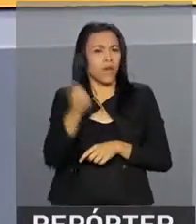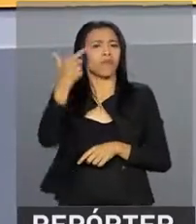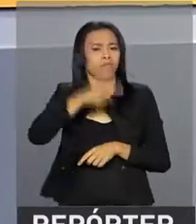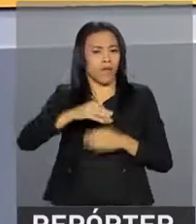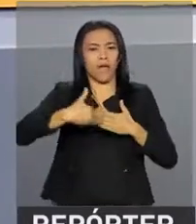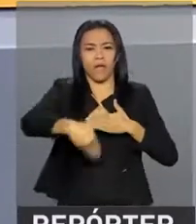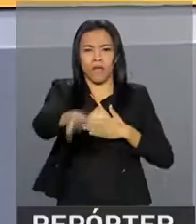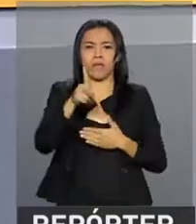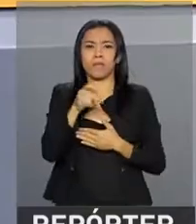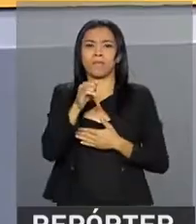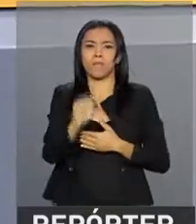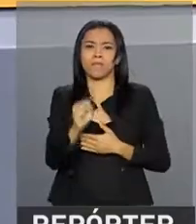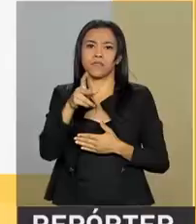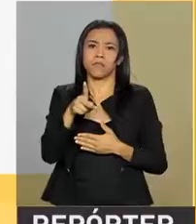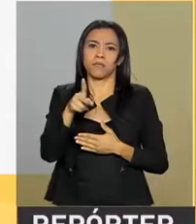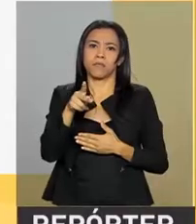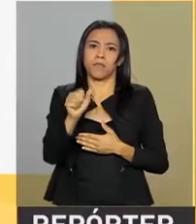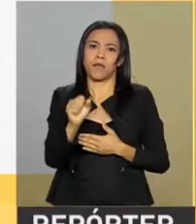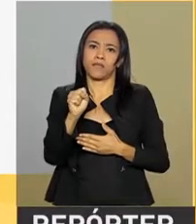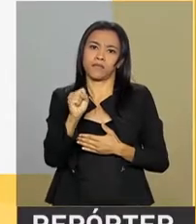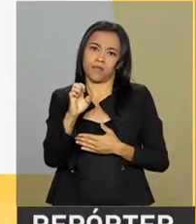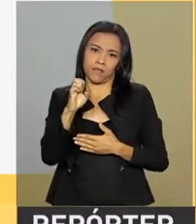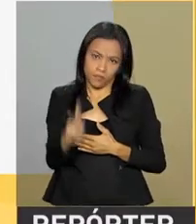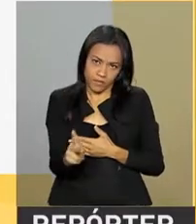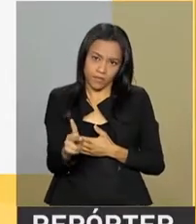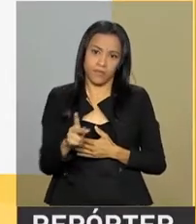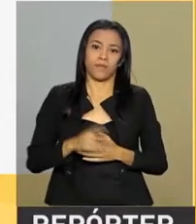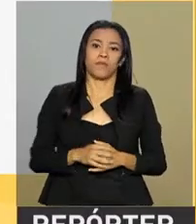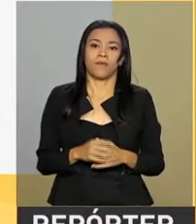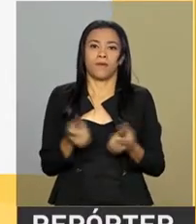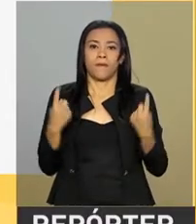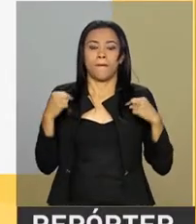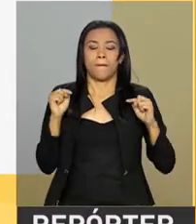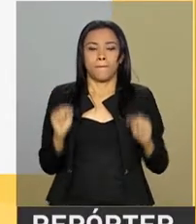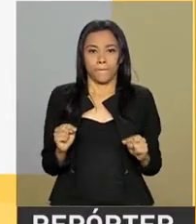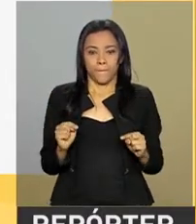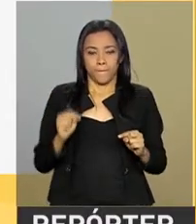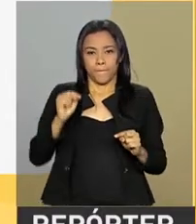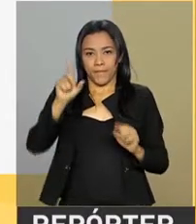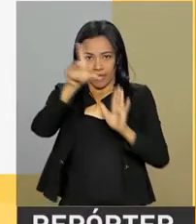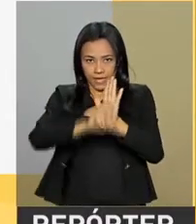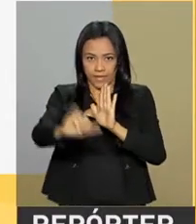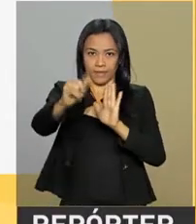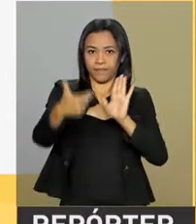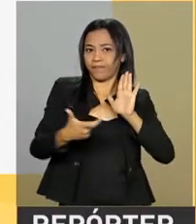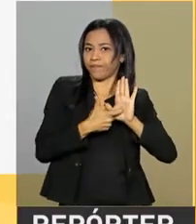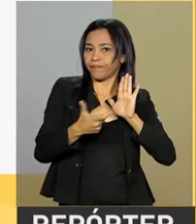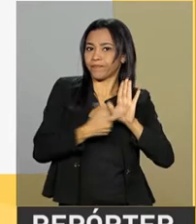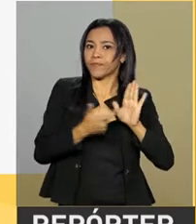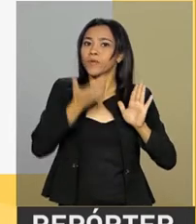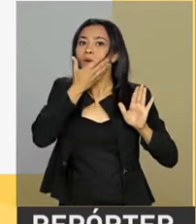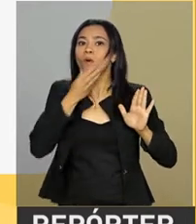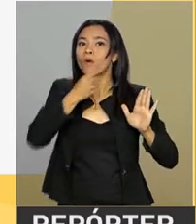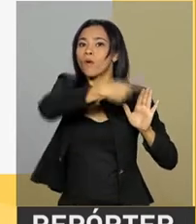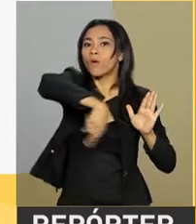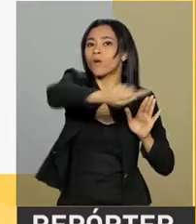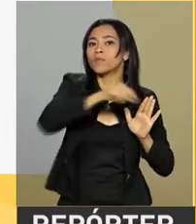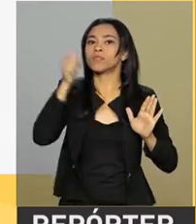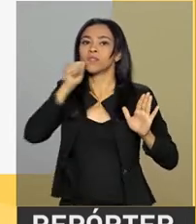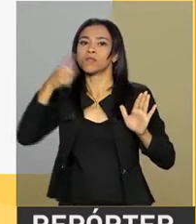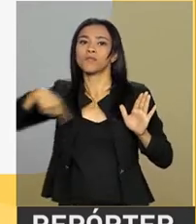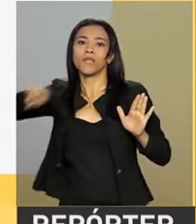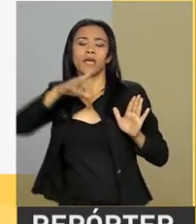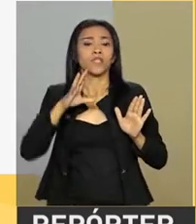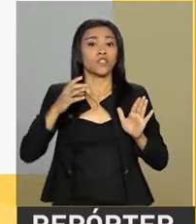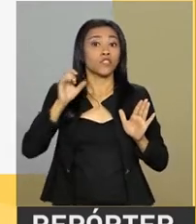do pis pasep a lei permitirá que homens e mulheres só poderiam sacar